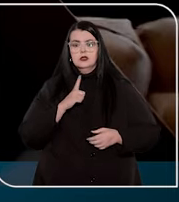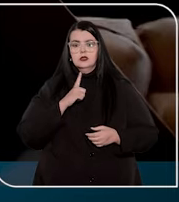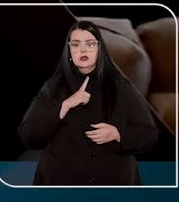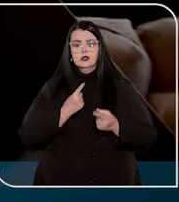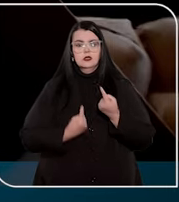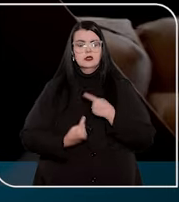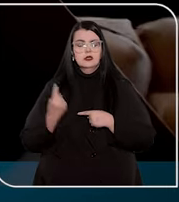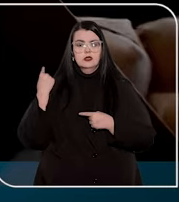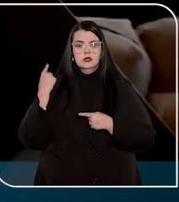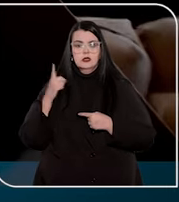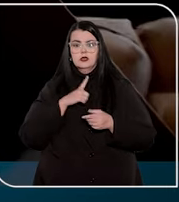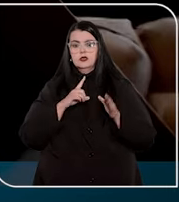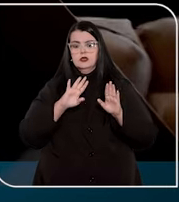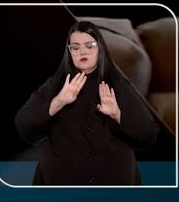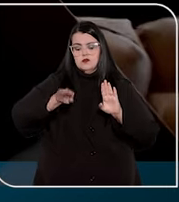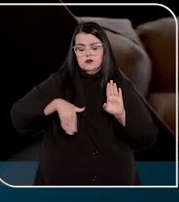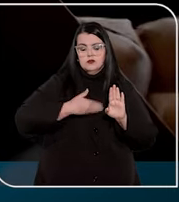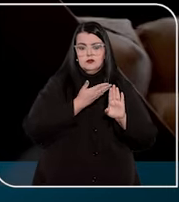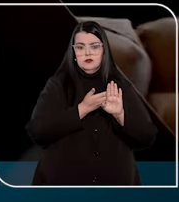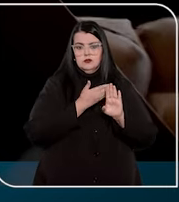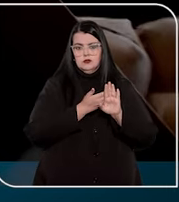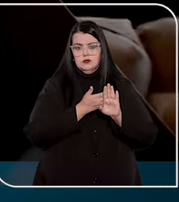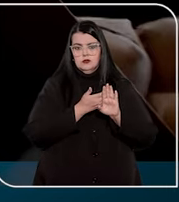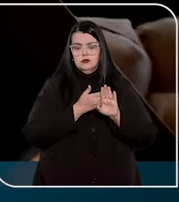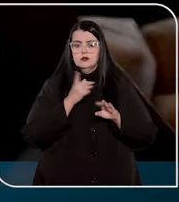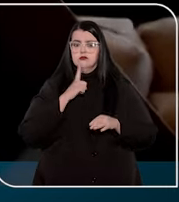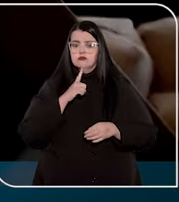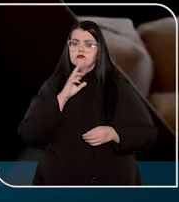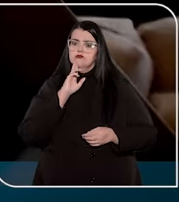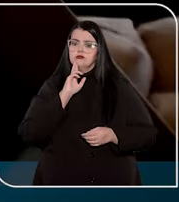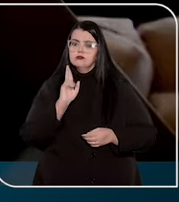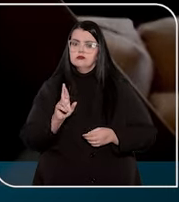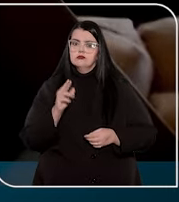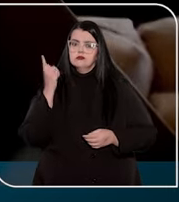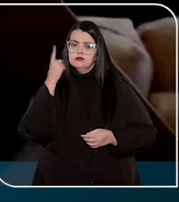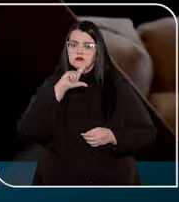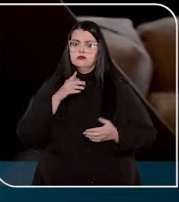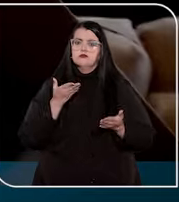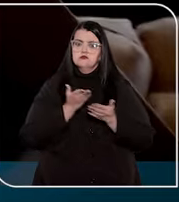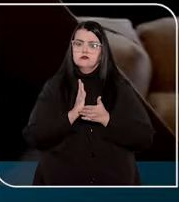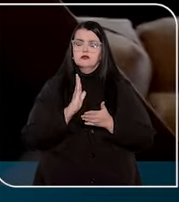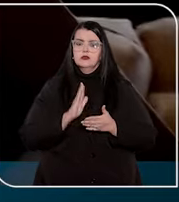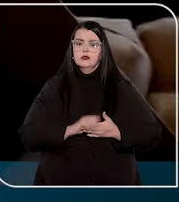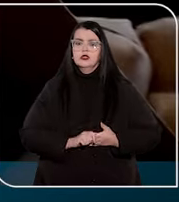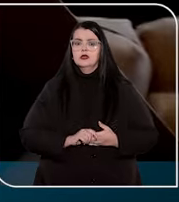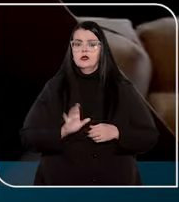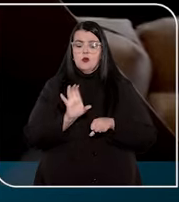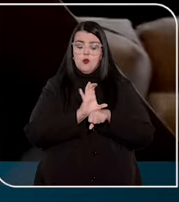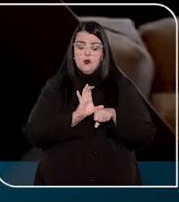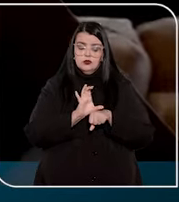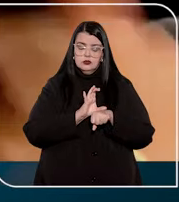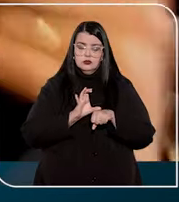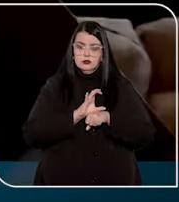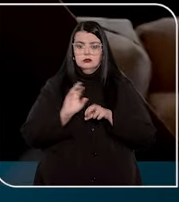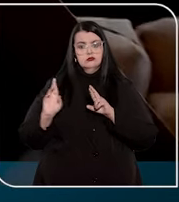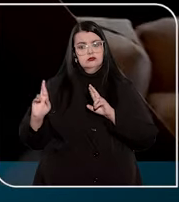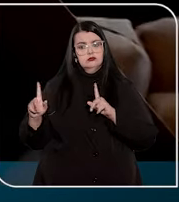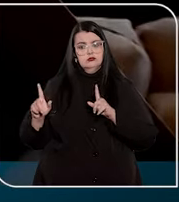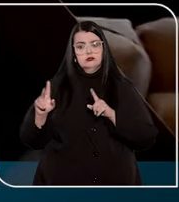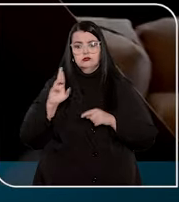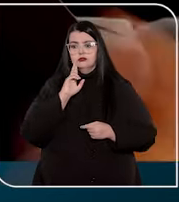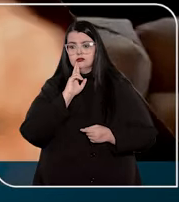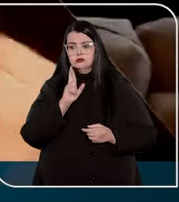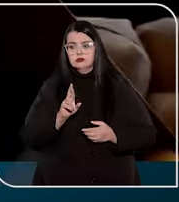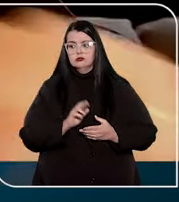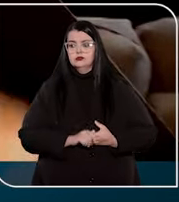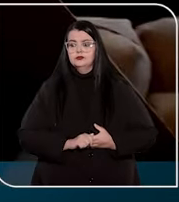numa omissão de algo que foi solucionado e que, se fosse considerado aquele dispositivo constitucional, a solução seria totalmente outra. Mas é em